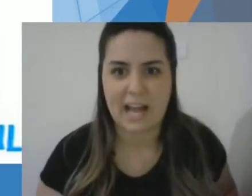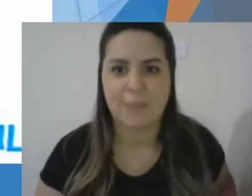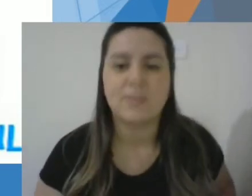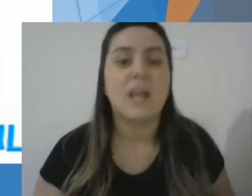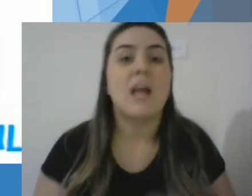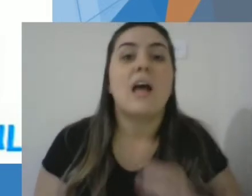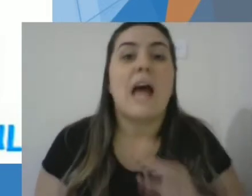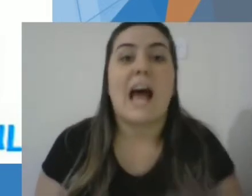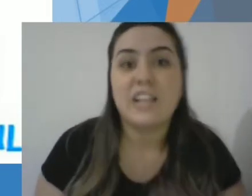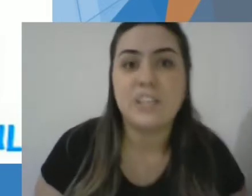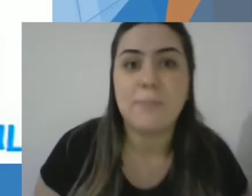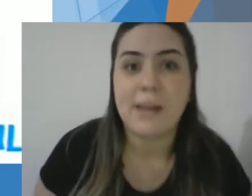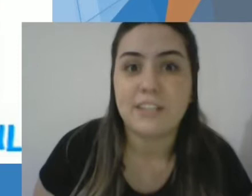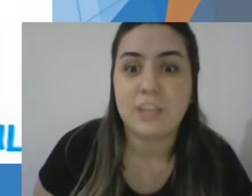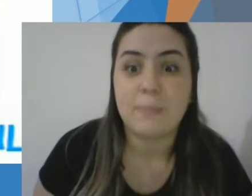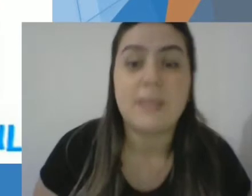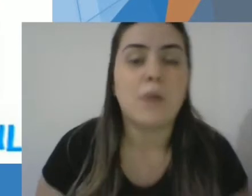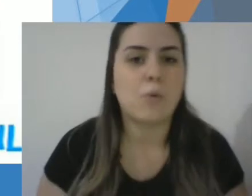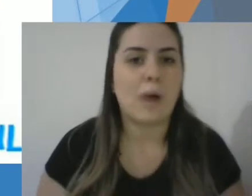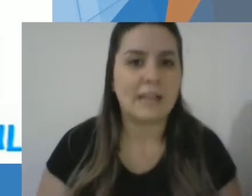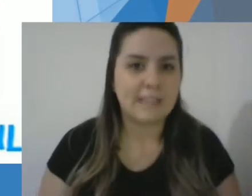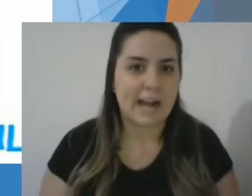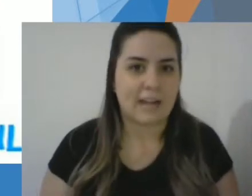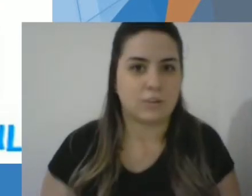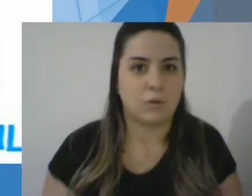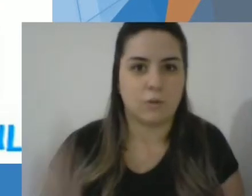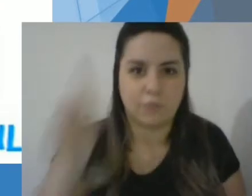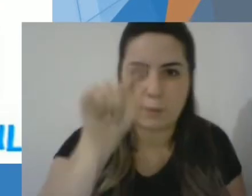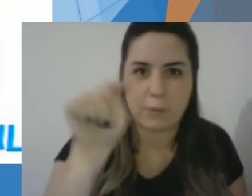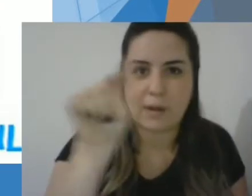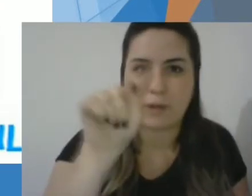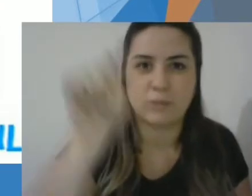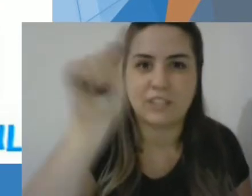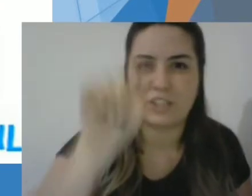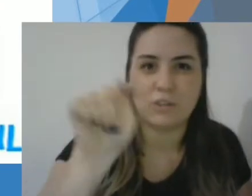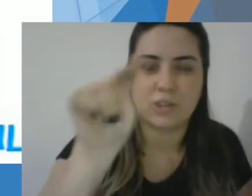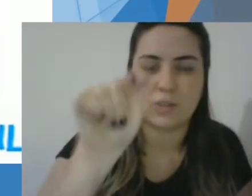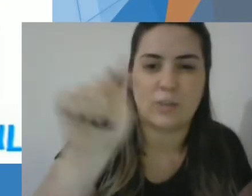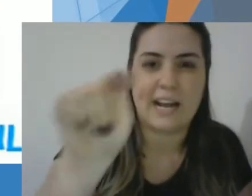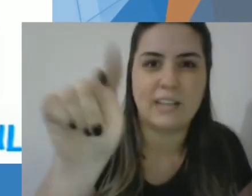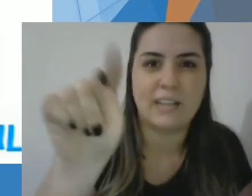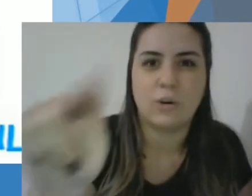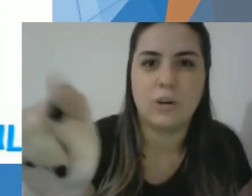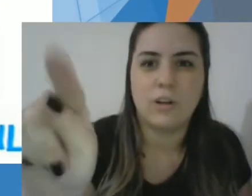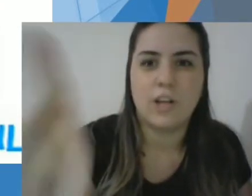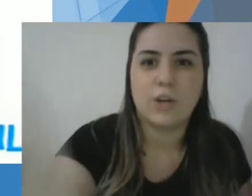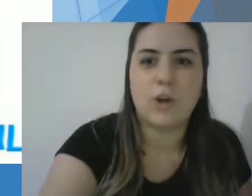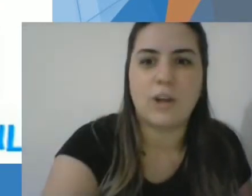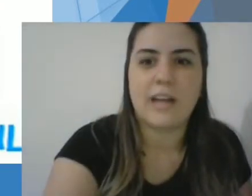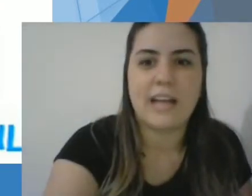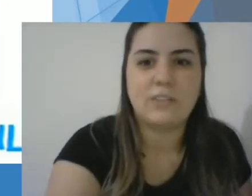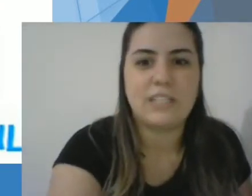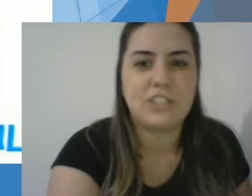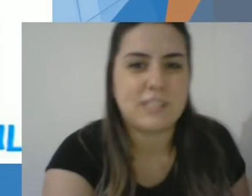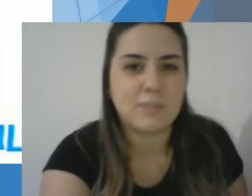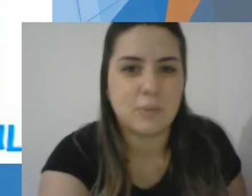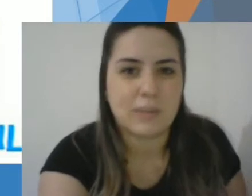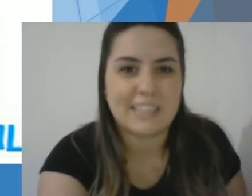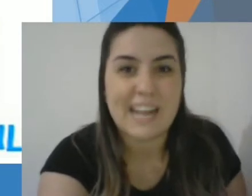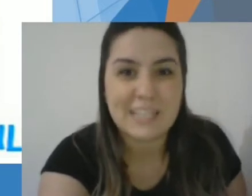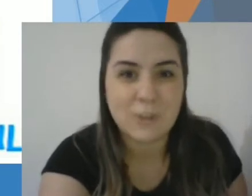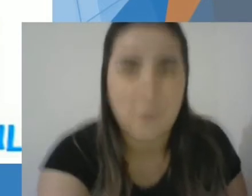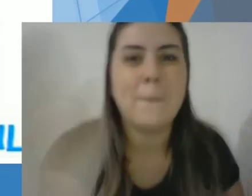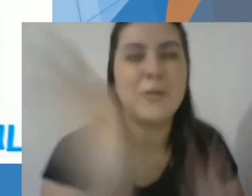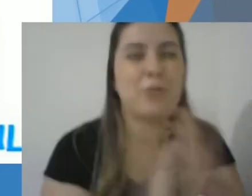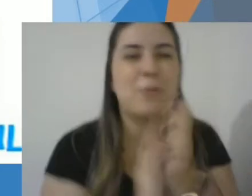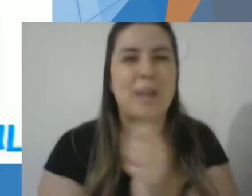lá? Achem para a tia Bia o quadrado. Vamos procurar com o dedinho o nosso quadrado? Colocaram o dedinho em cima do